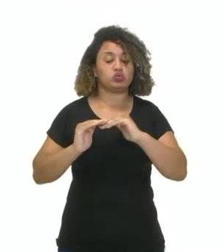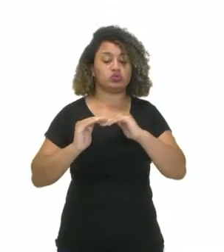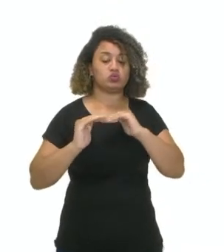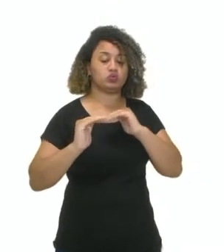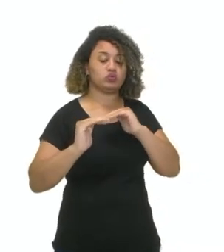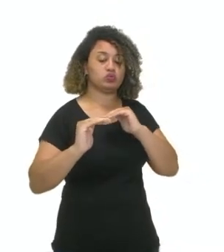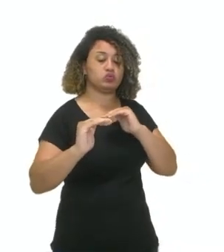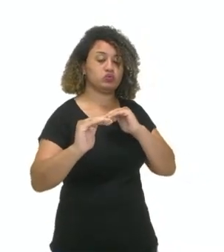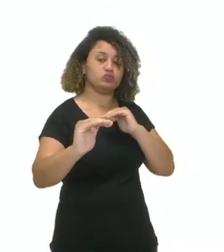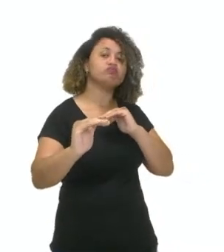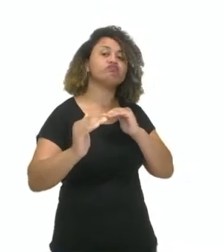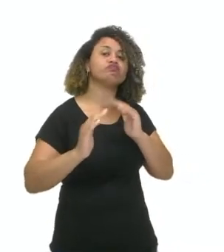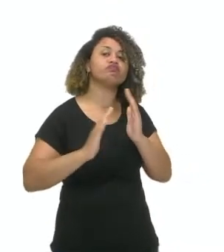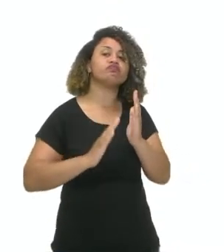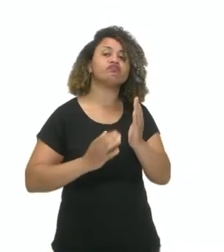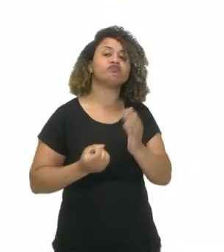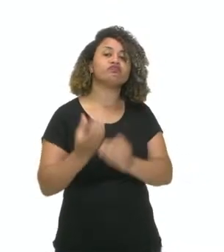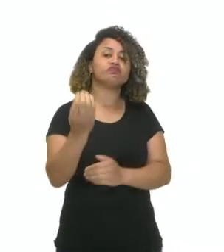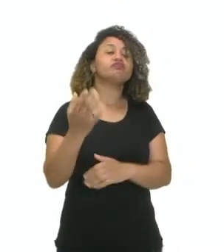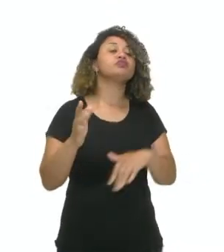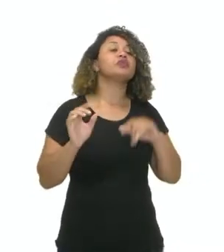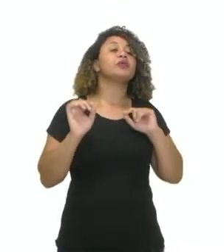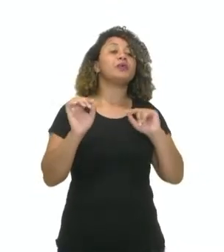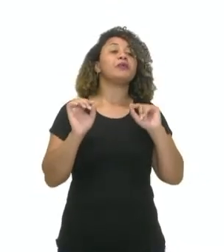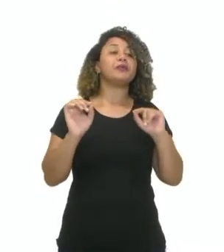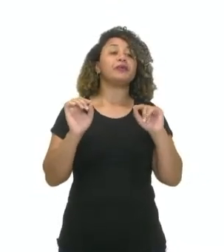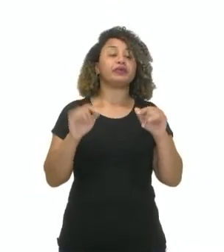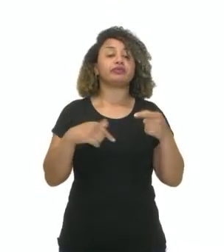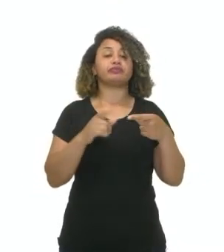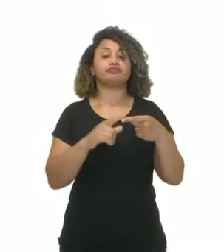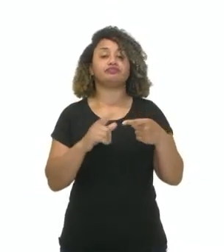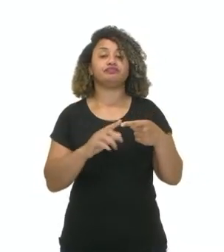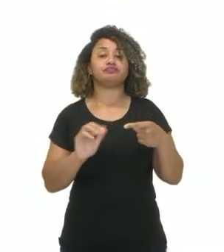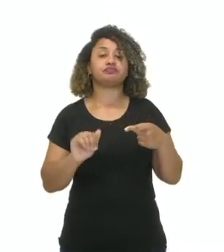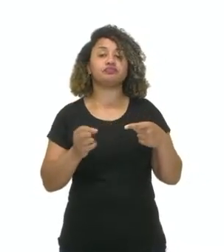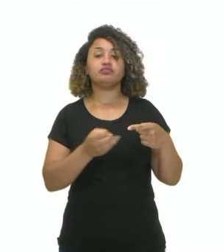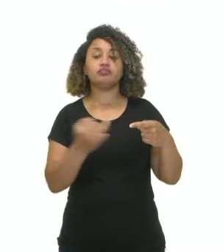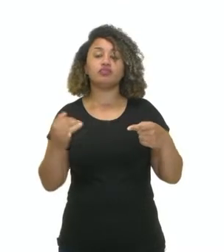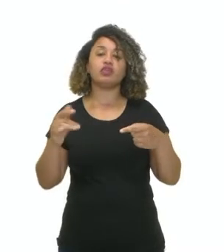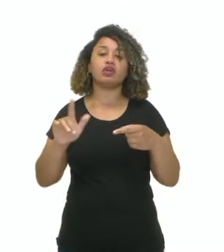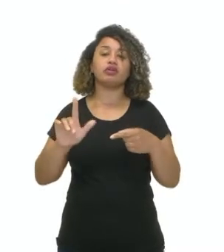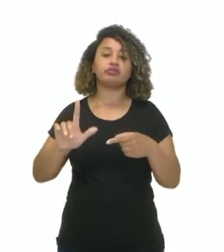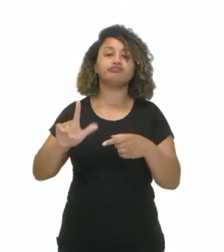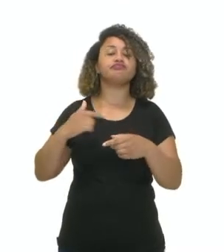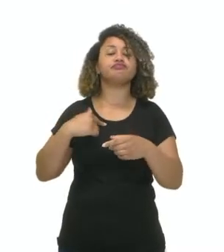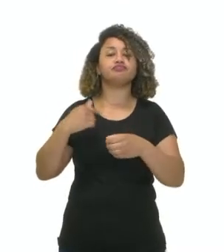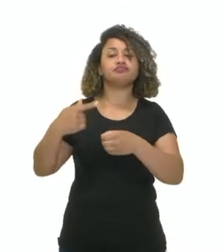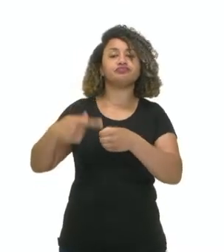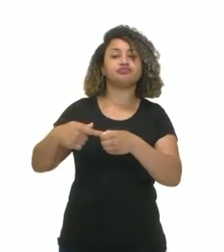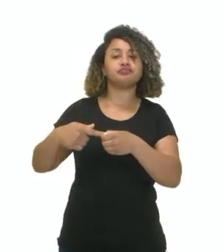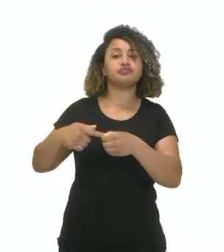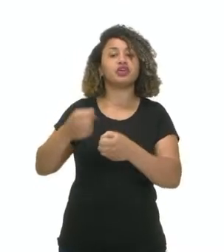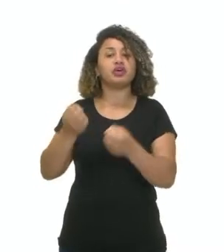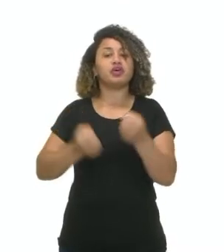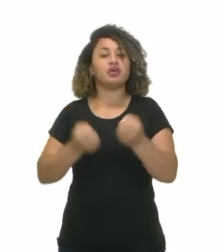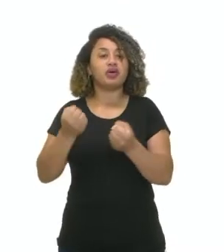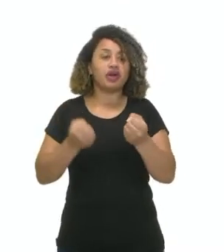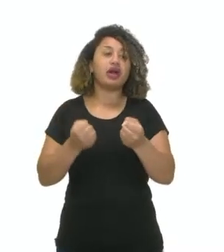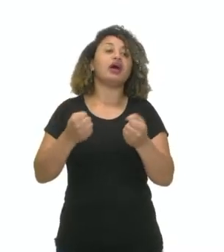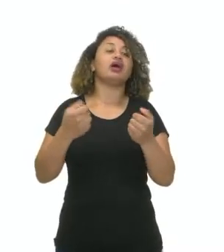toda a viagem, determine, letra A, quantos litros de combustível o carro de